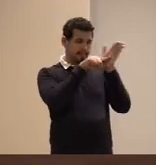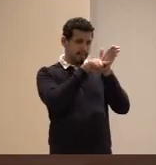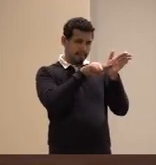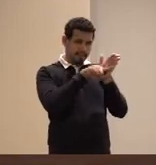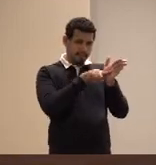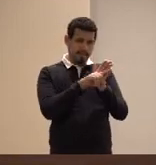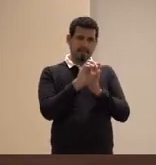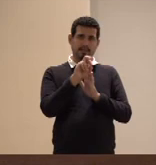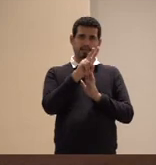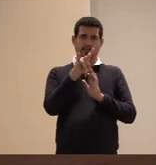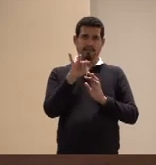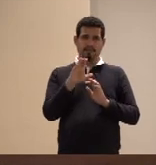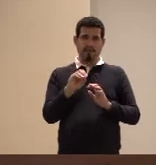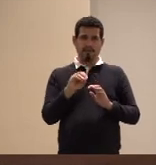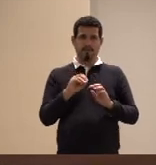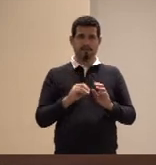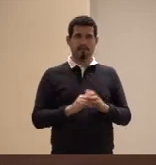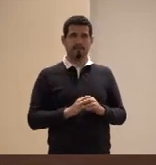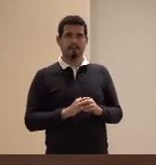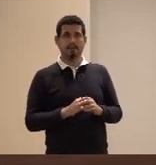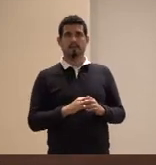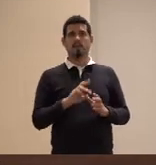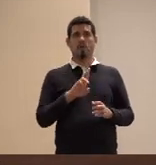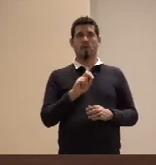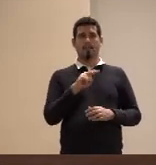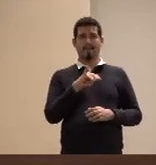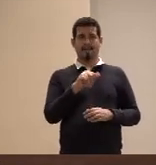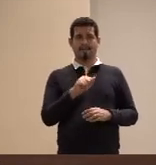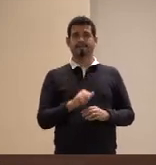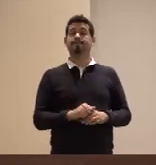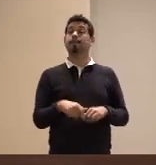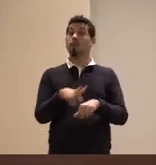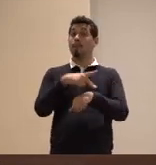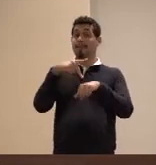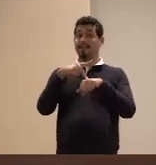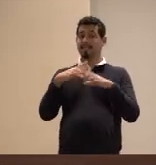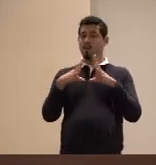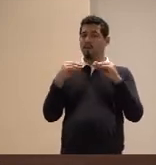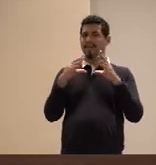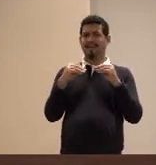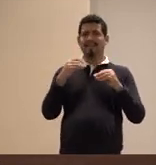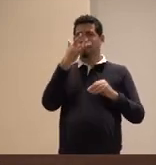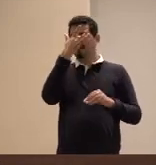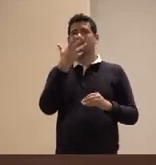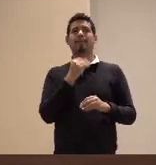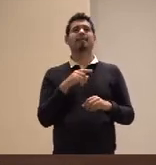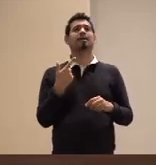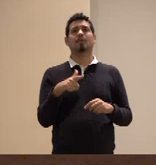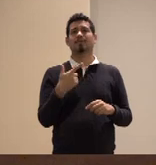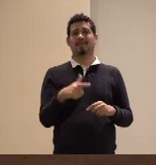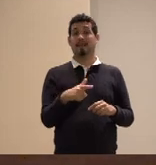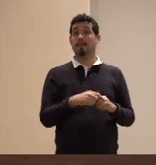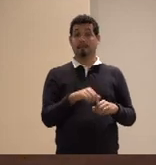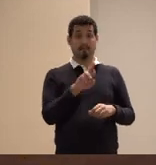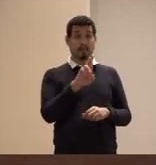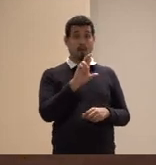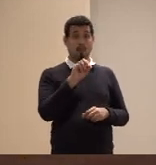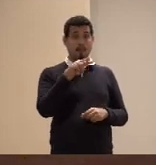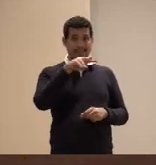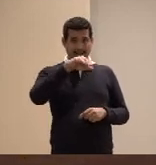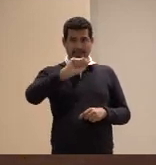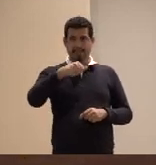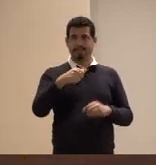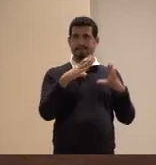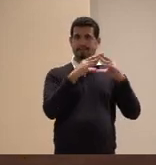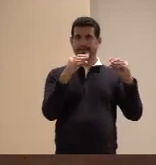dos órfãos da Romênia diz que crianças que viviam em grandes instituições sofri um atraso de desenvolvimento